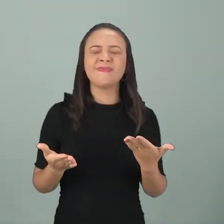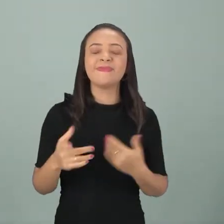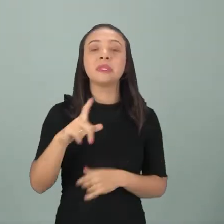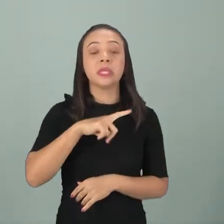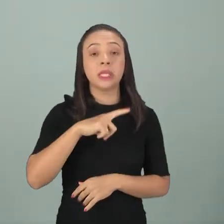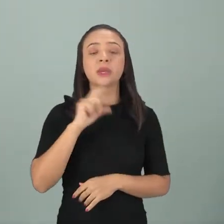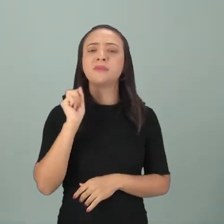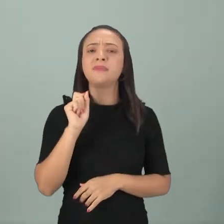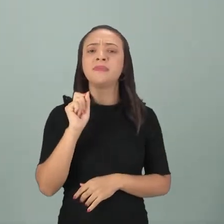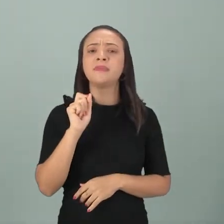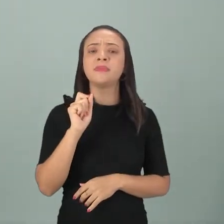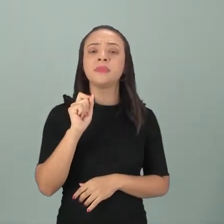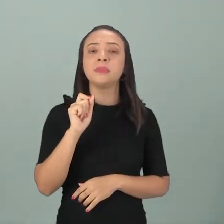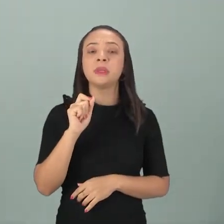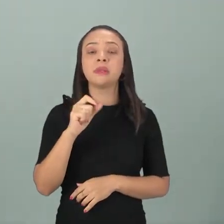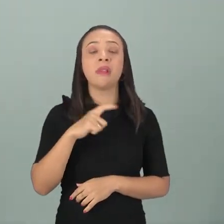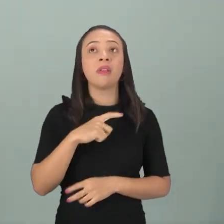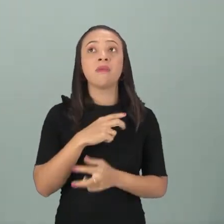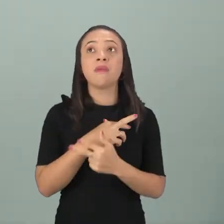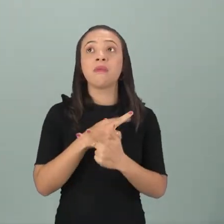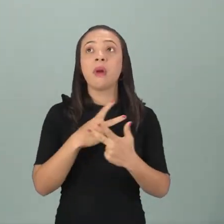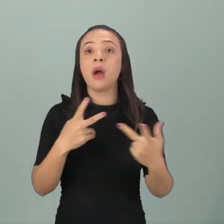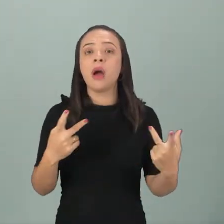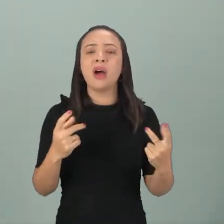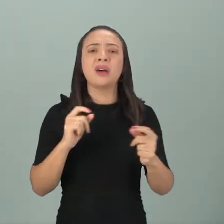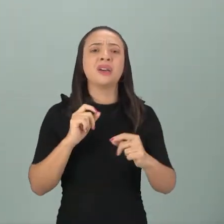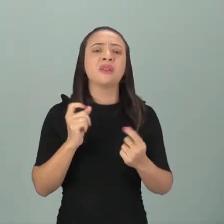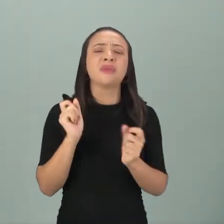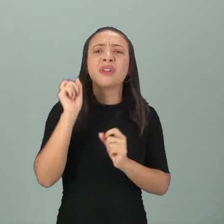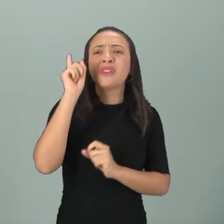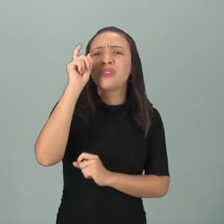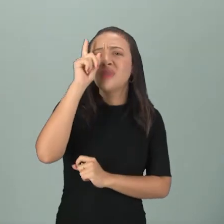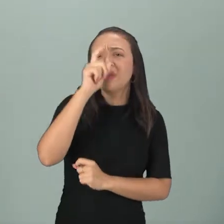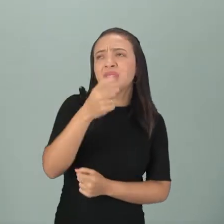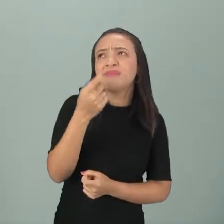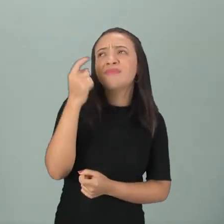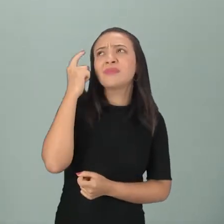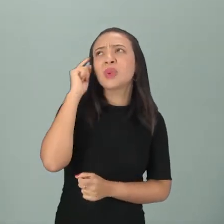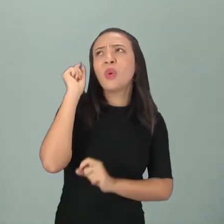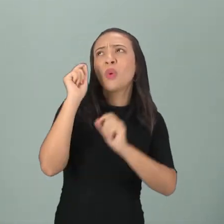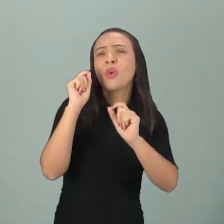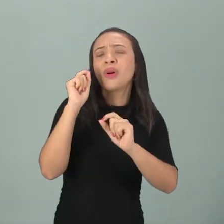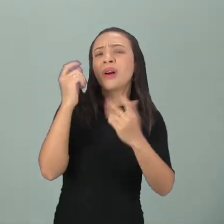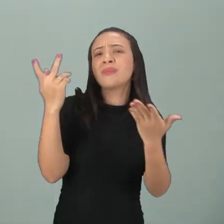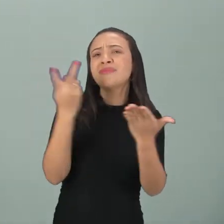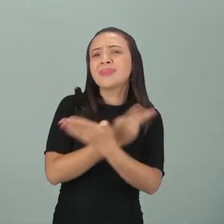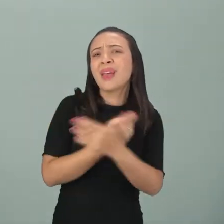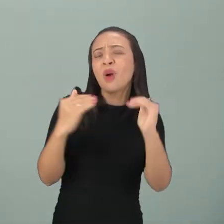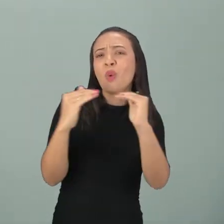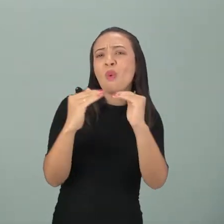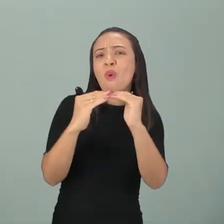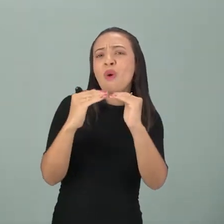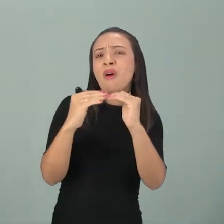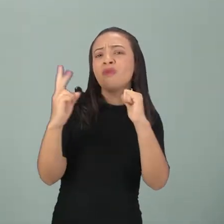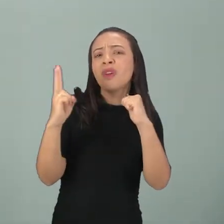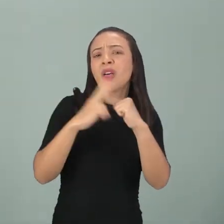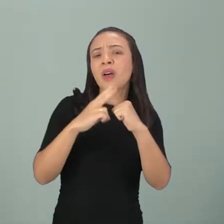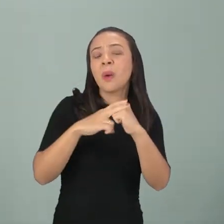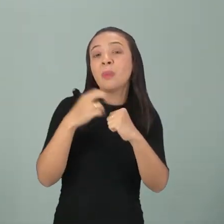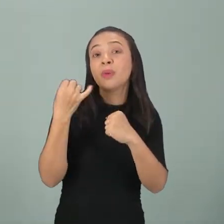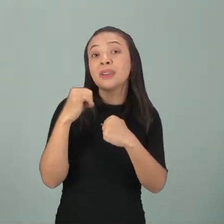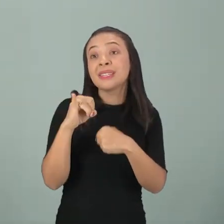Nós temos, no geral, muitas dificuldades quando pensamos na concordância verbal, porque se não olharmos